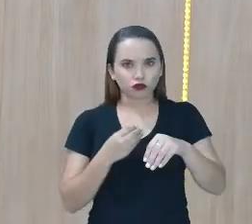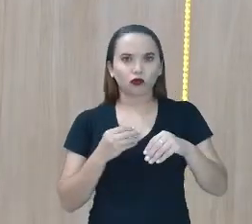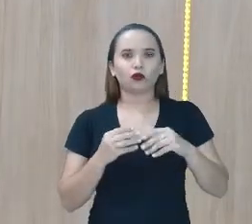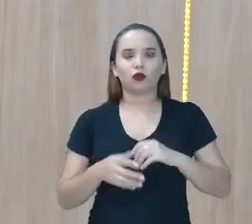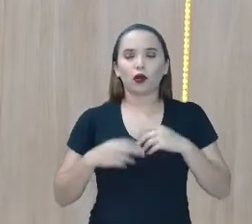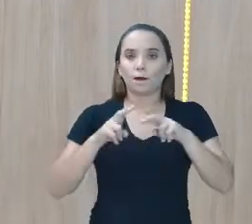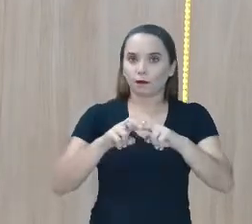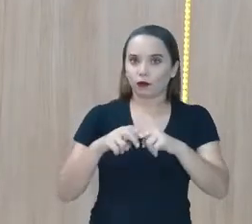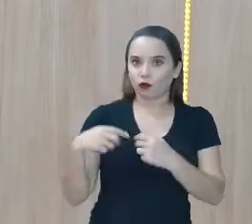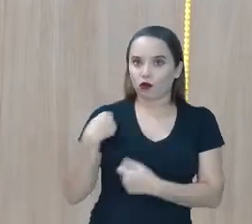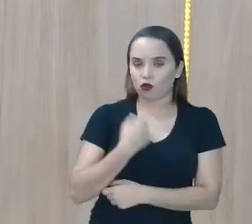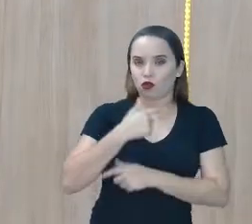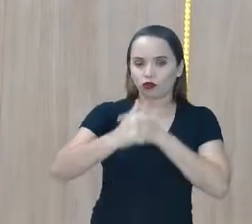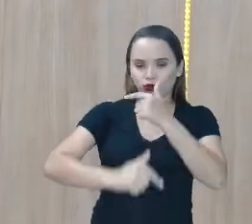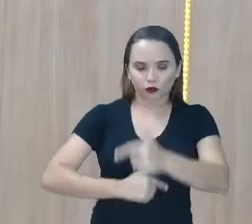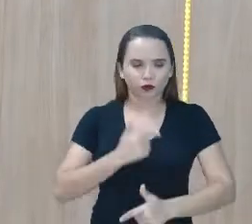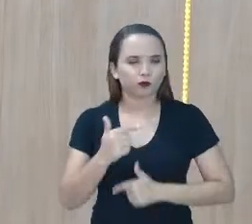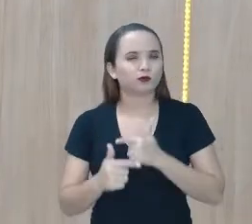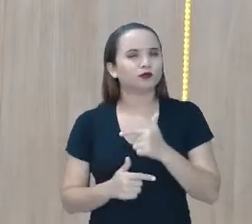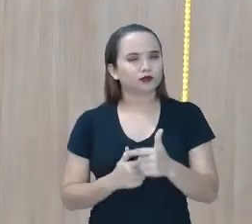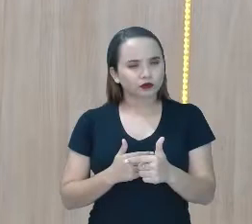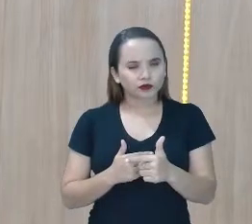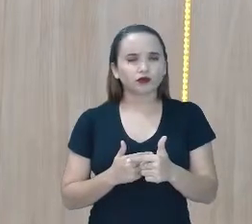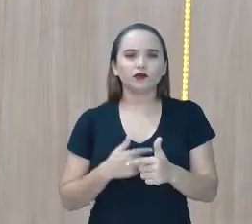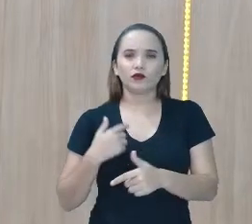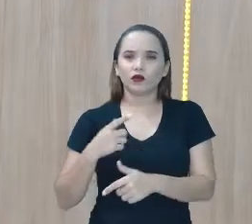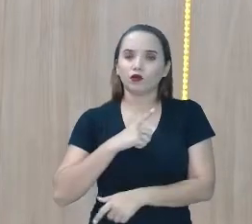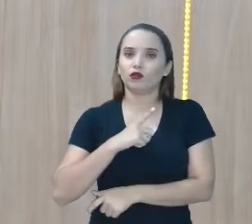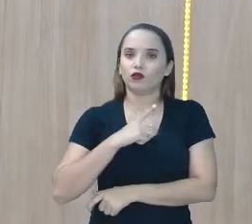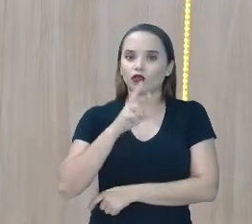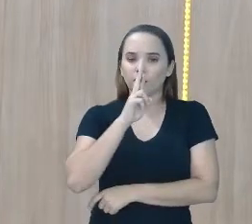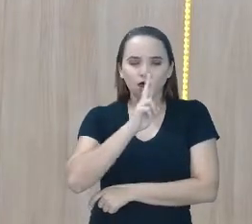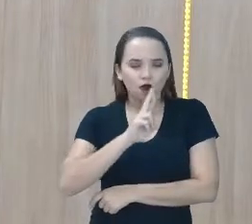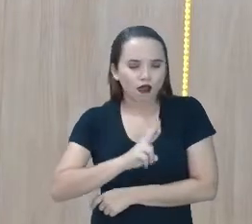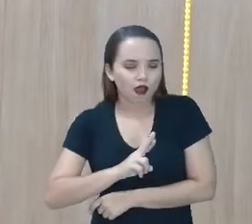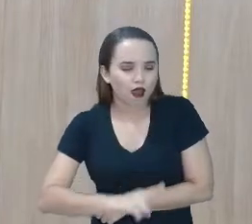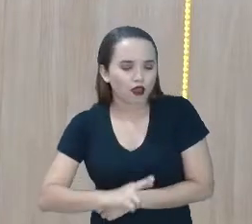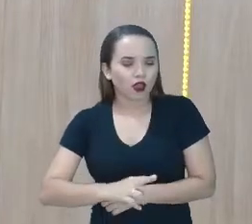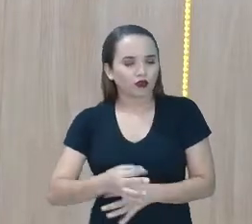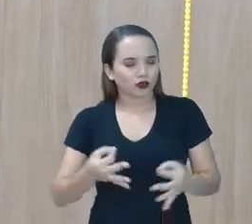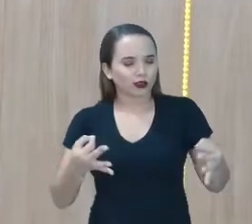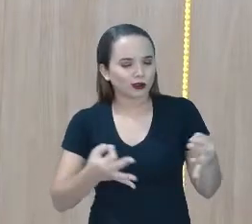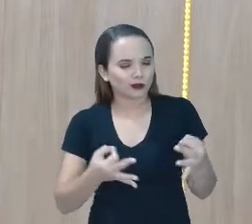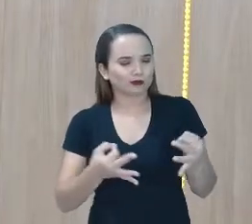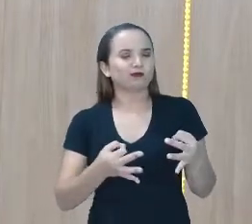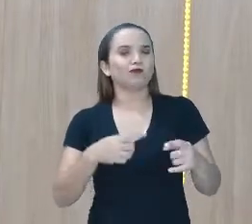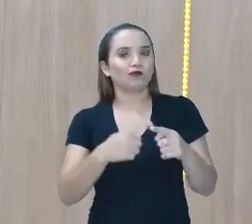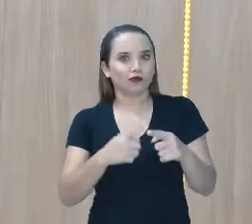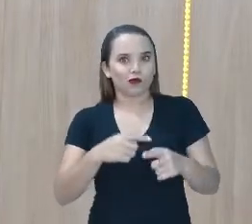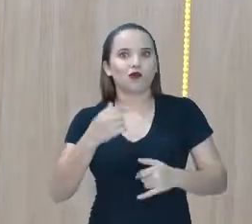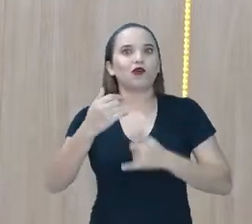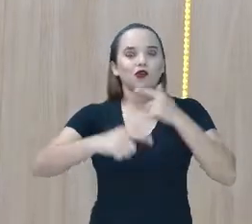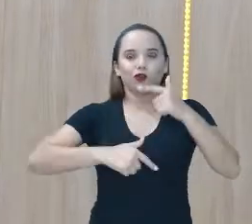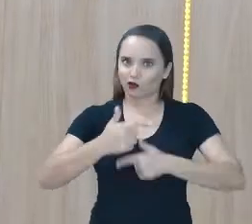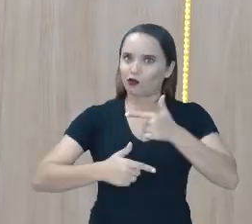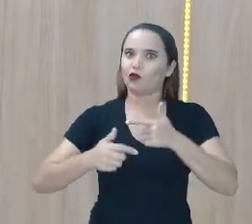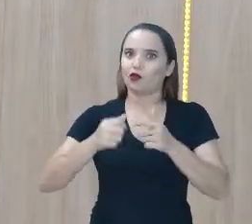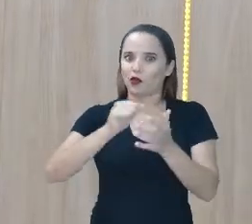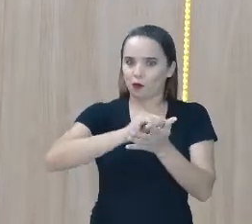isso que a gente trabalha tão bem e as respostas são tão positivas quando a gente trabalha com brincadeiras, com jogos e